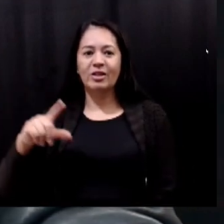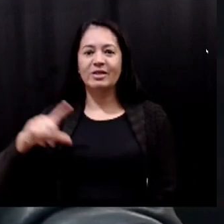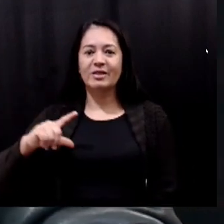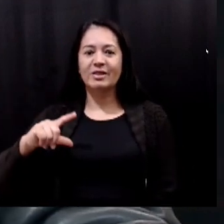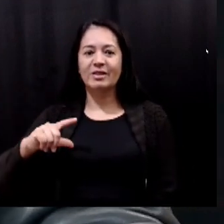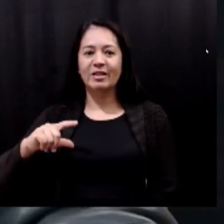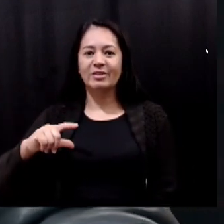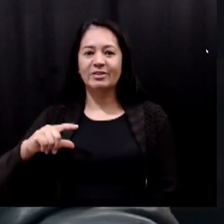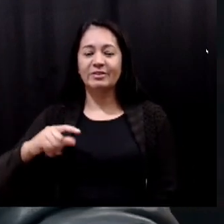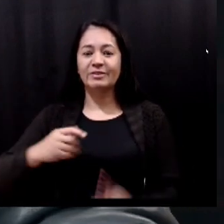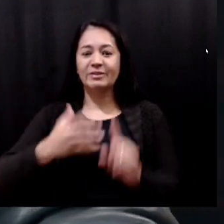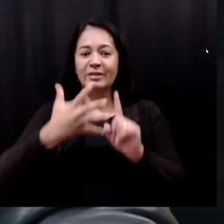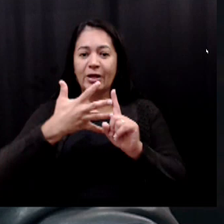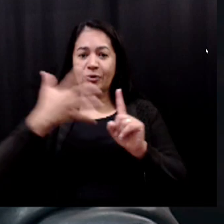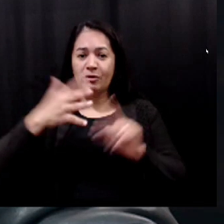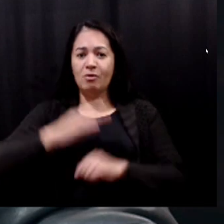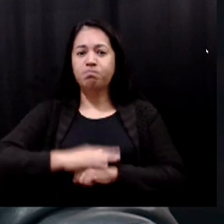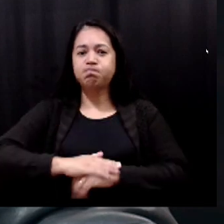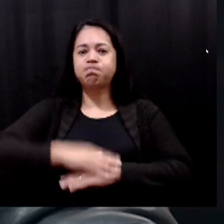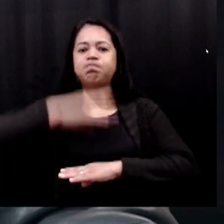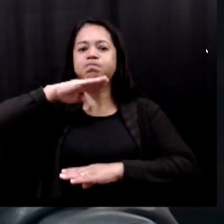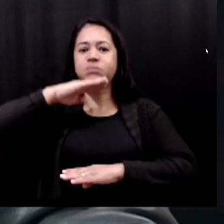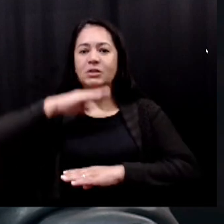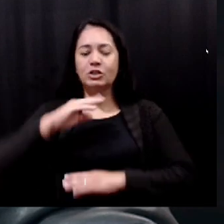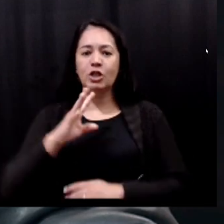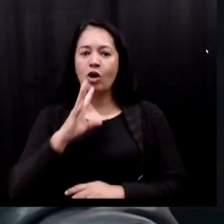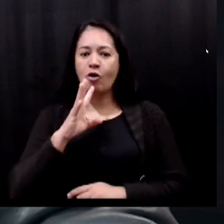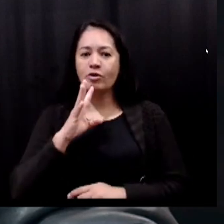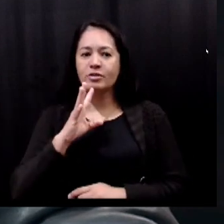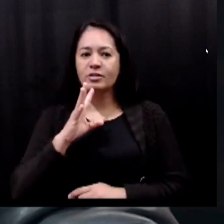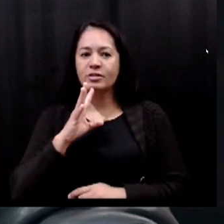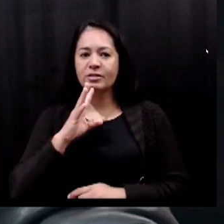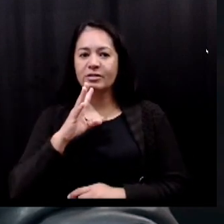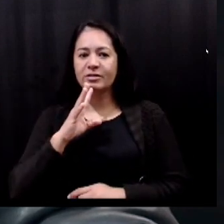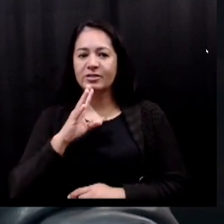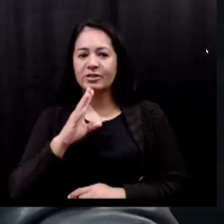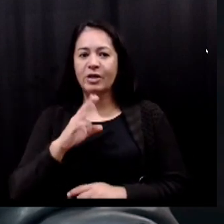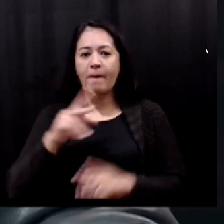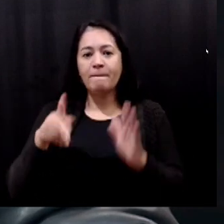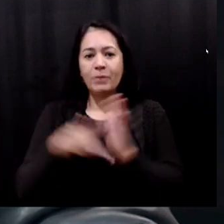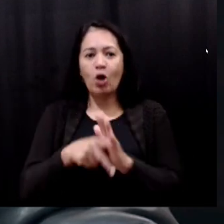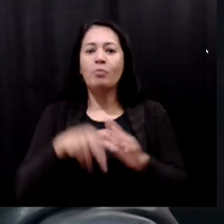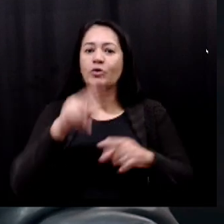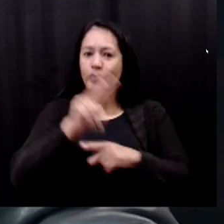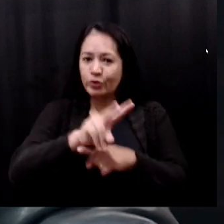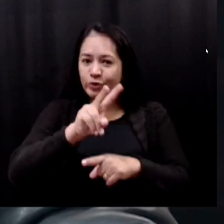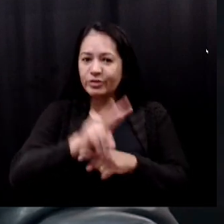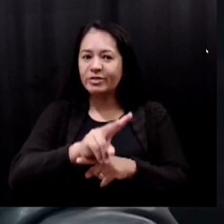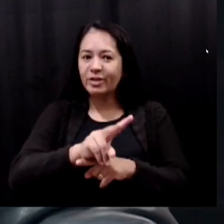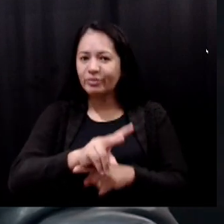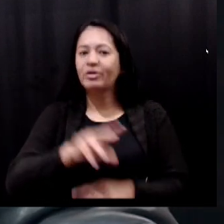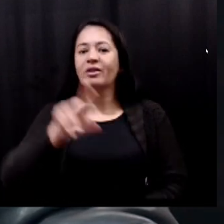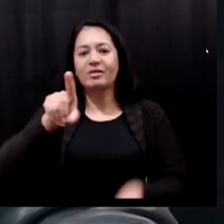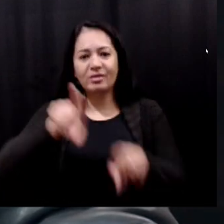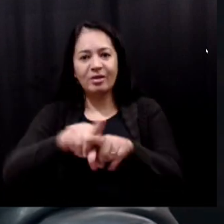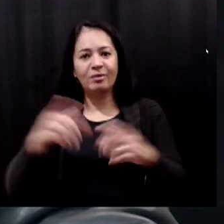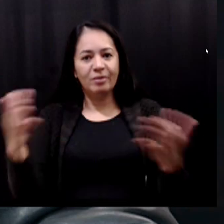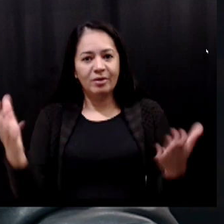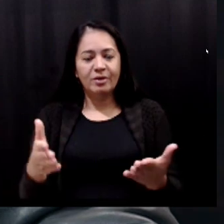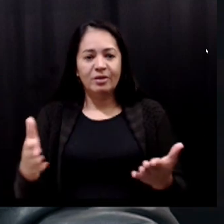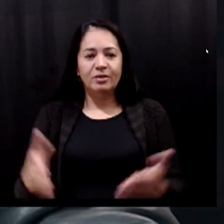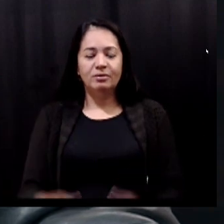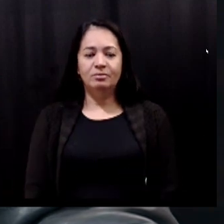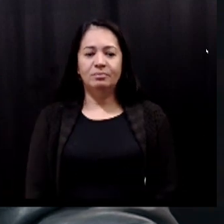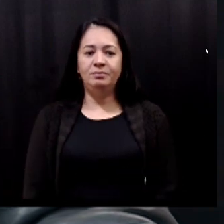burnout, que é conhecida inclusive como síndrome do cuidador para esses casos hoje em dia, né? As pessoas